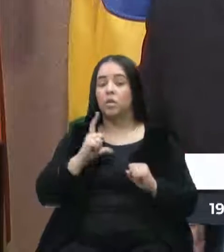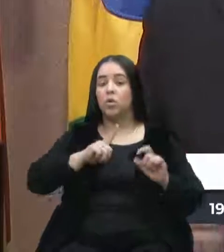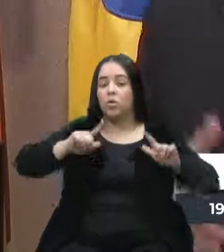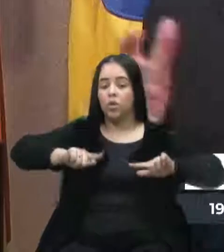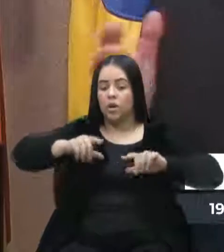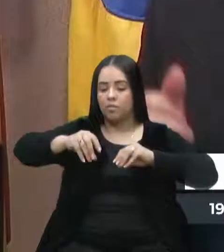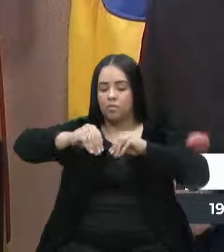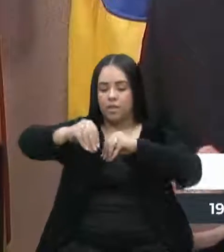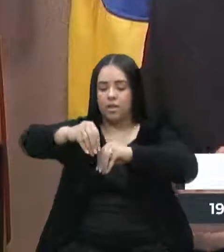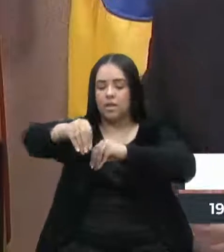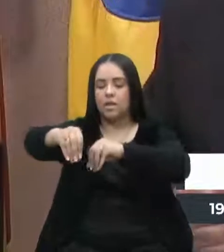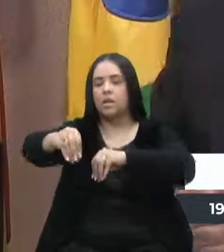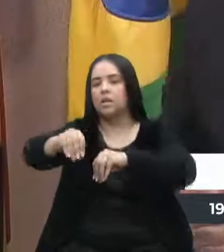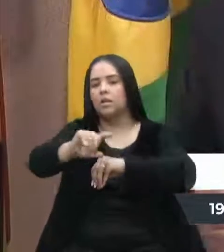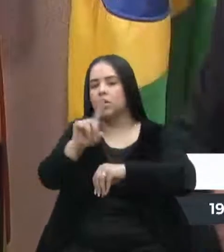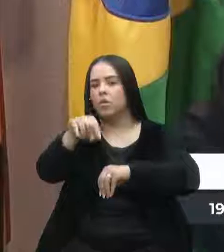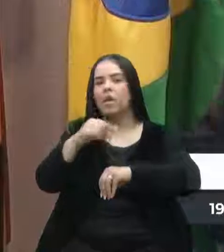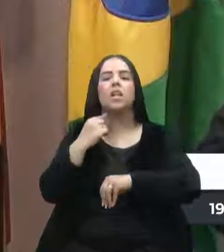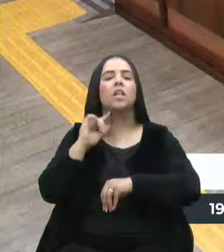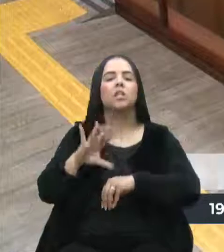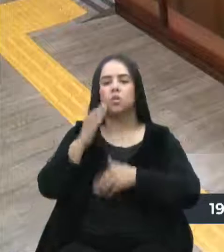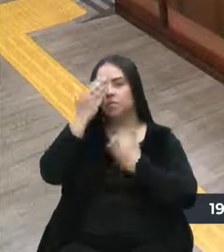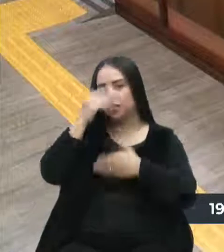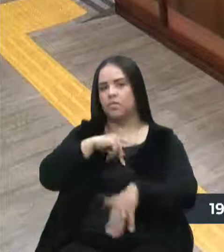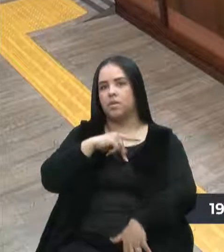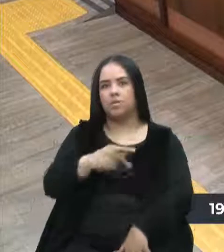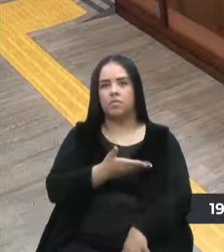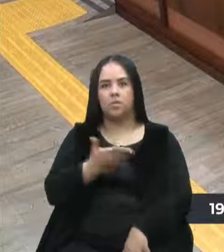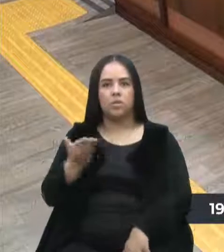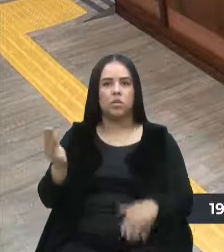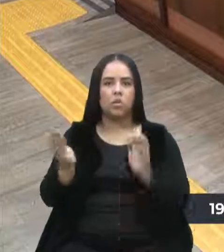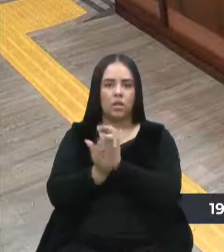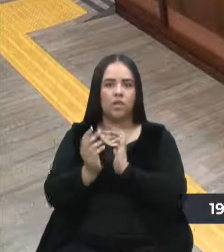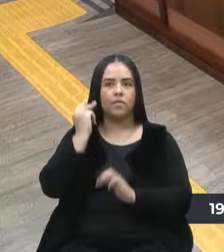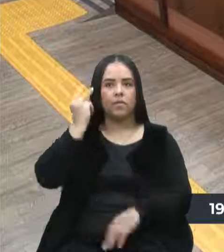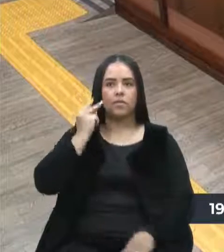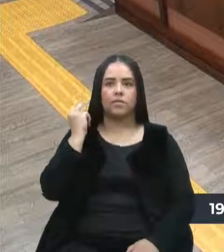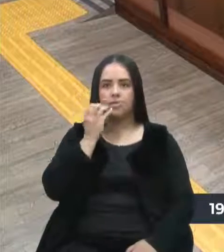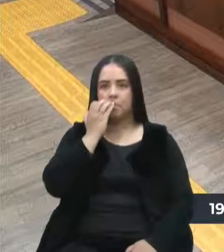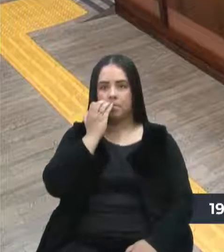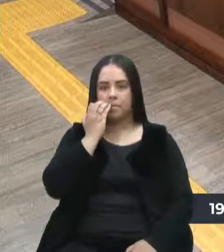nesse local e não ser mais o Lixão obrigado senhora Presidente Obrigado novos colegas é sobre